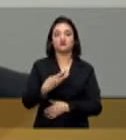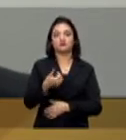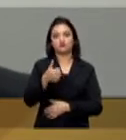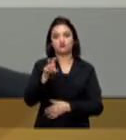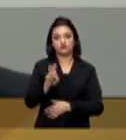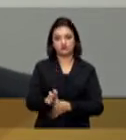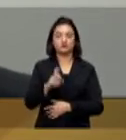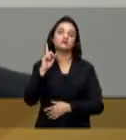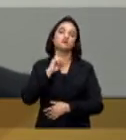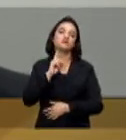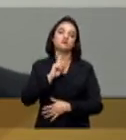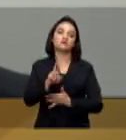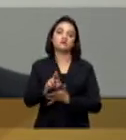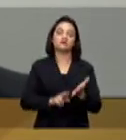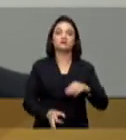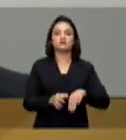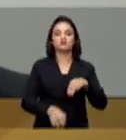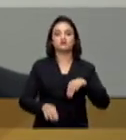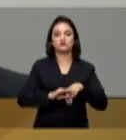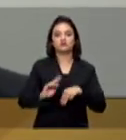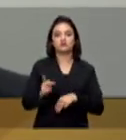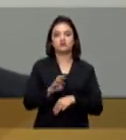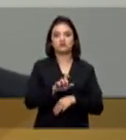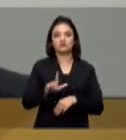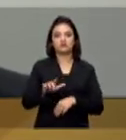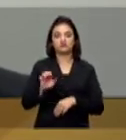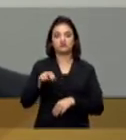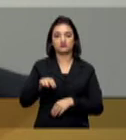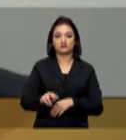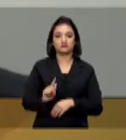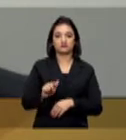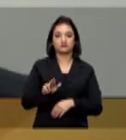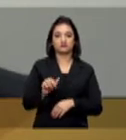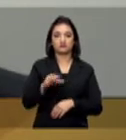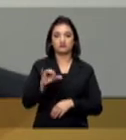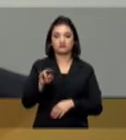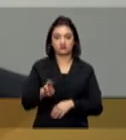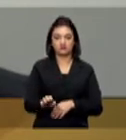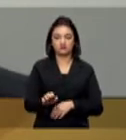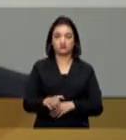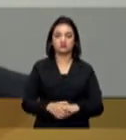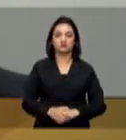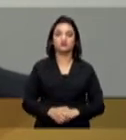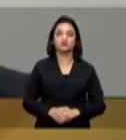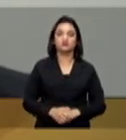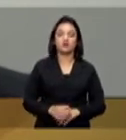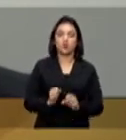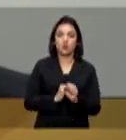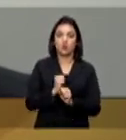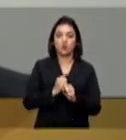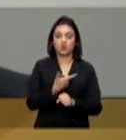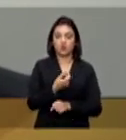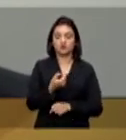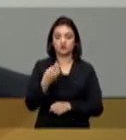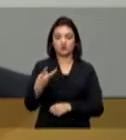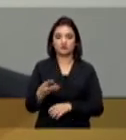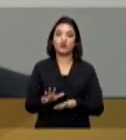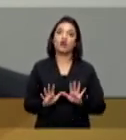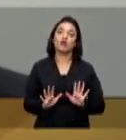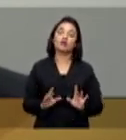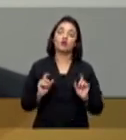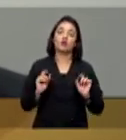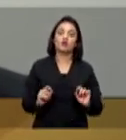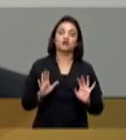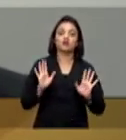358.315, Minas Gerais, relatoria da ministra Inglês, publicado no diário de 12 de agosto de 2003. Porém, já há entendimento admitindo